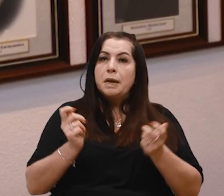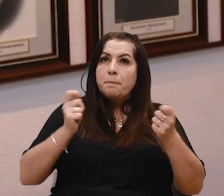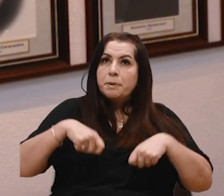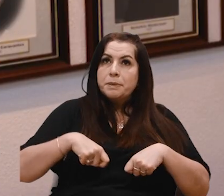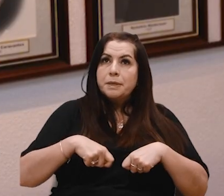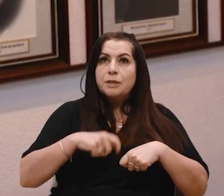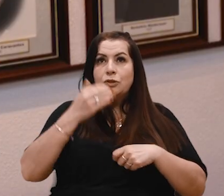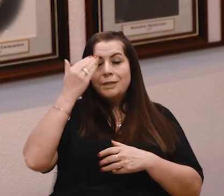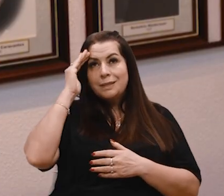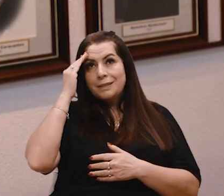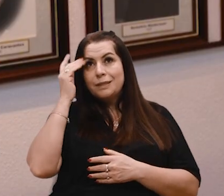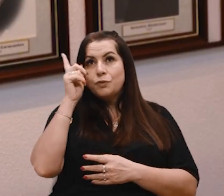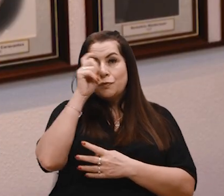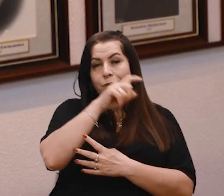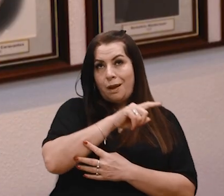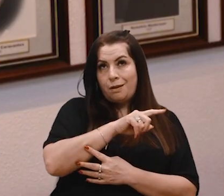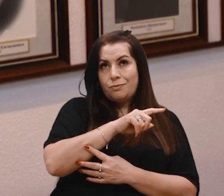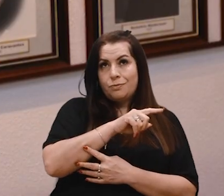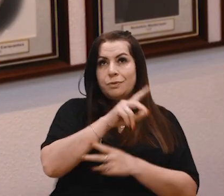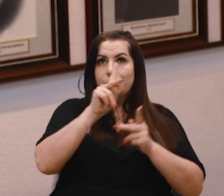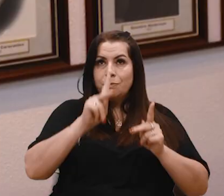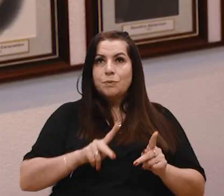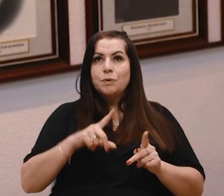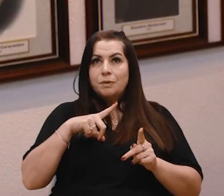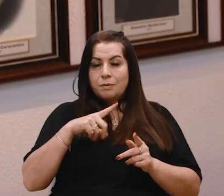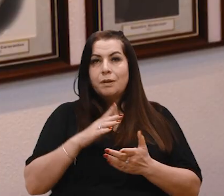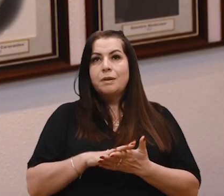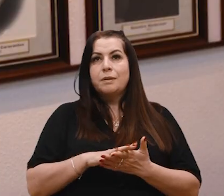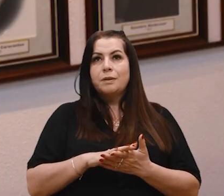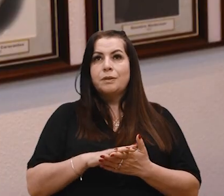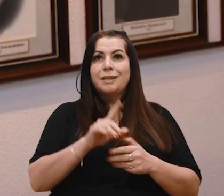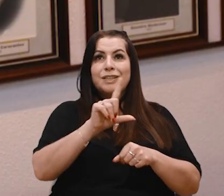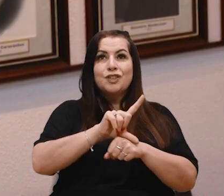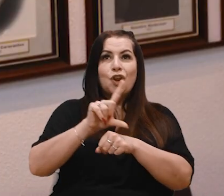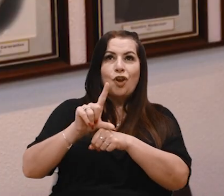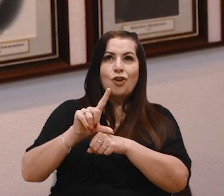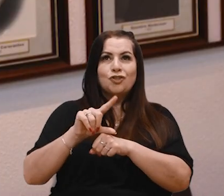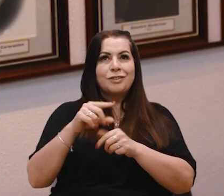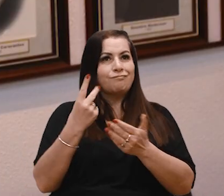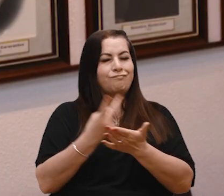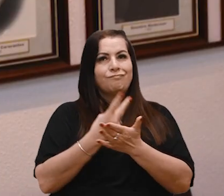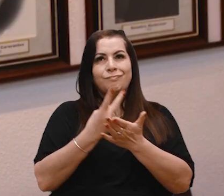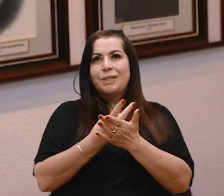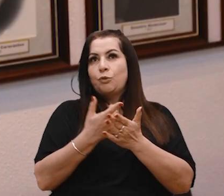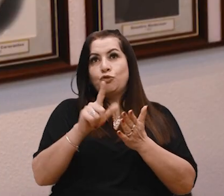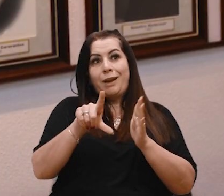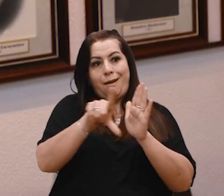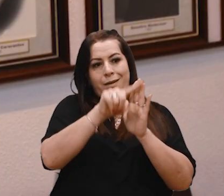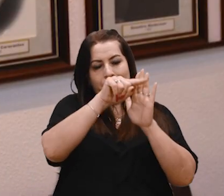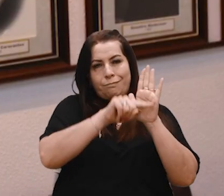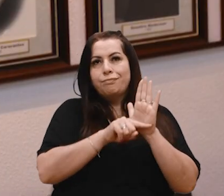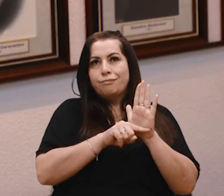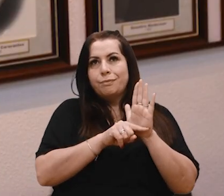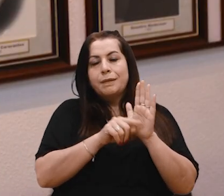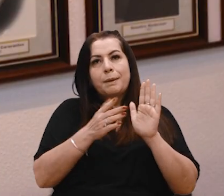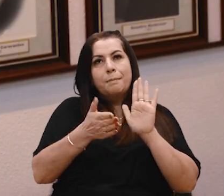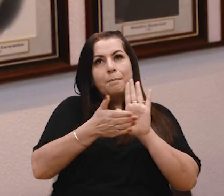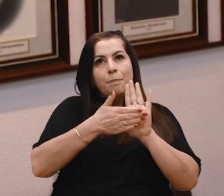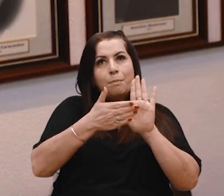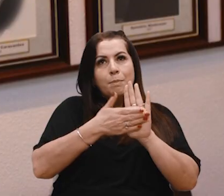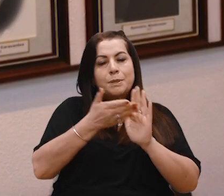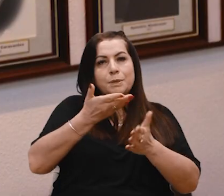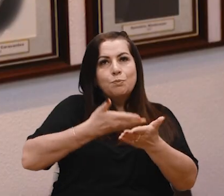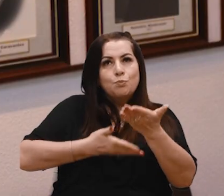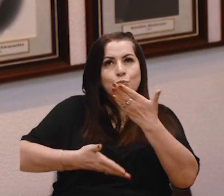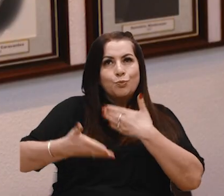teve essa capacidade de entender a dificuldade que essas pessoas estavam no comércio irregular das ruas de Caxias. E a